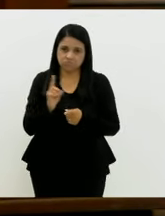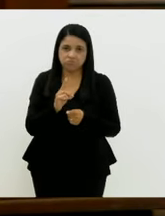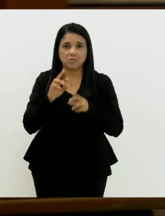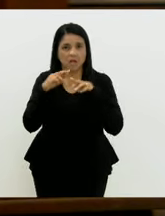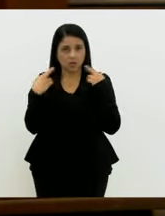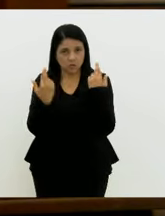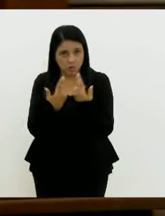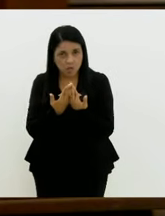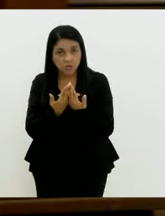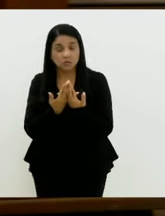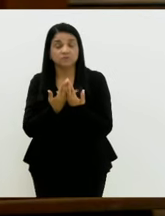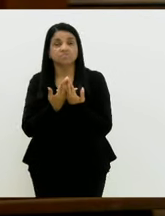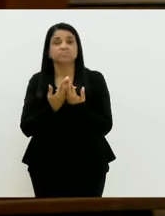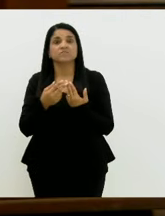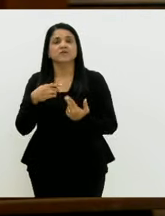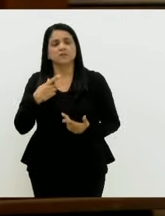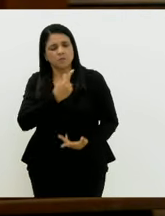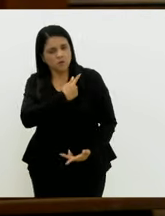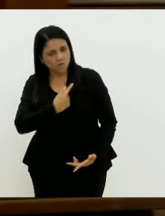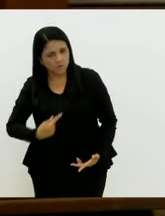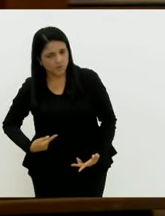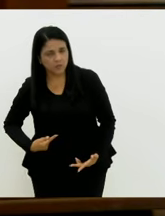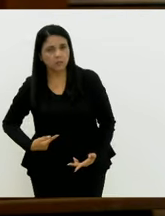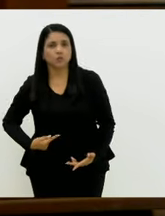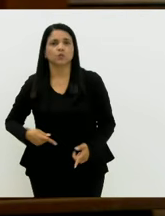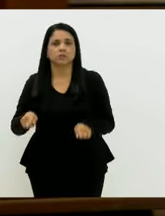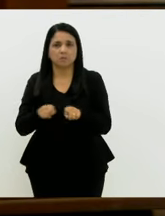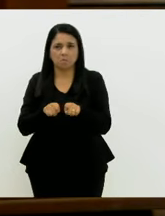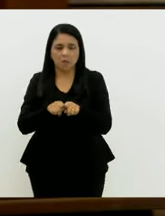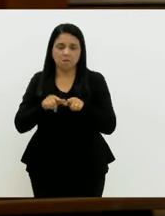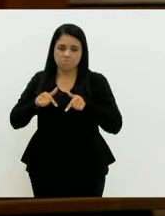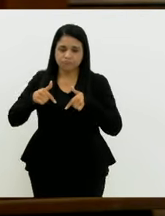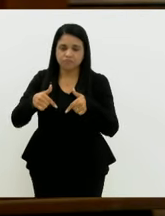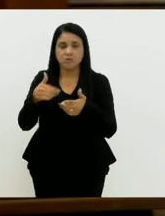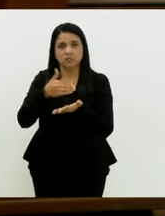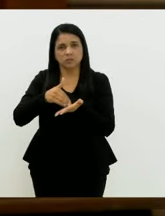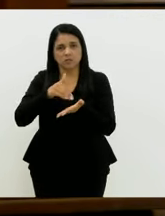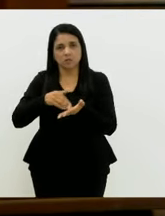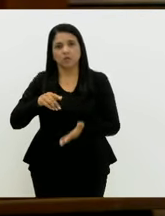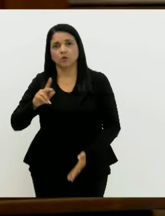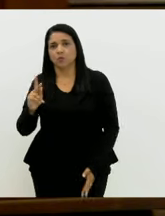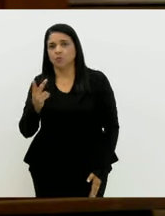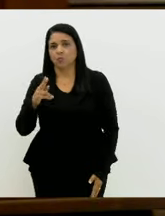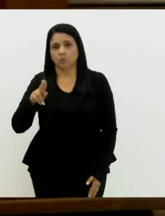se movimentando também e o secretário Hugo Leal esteve